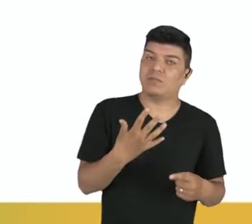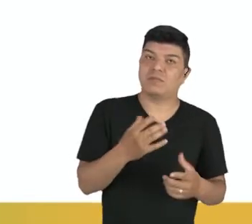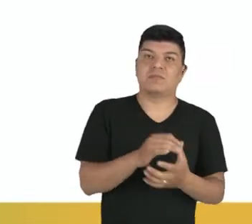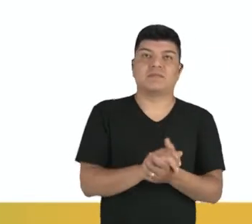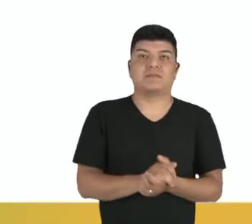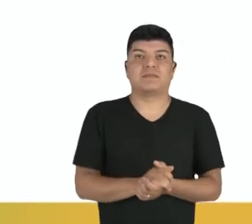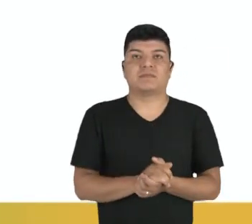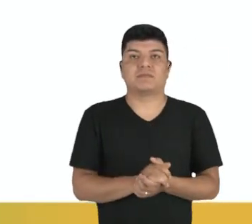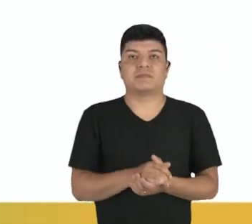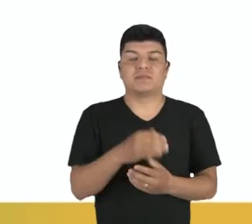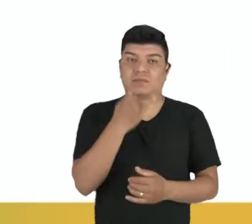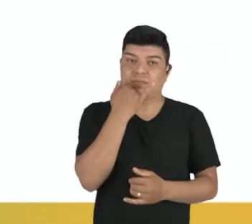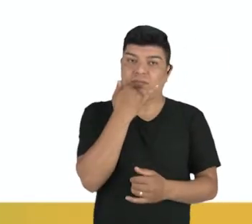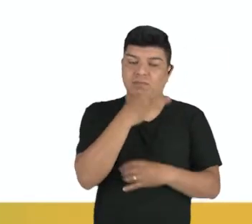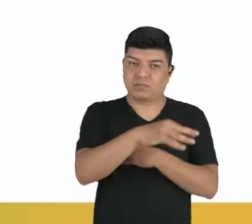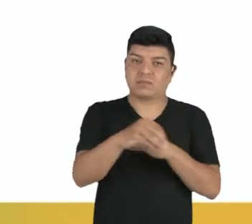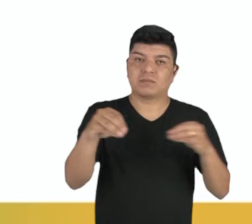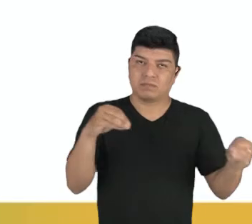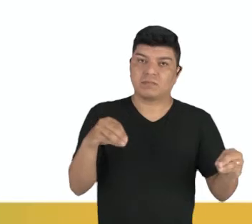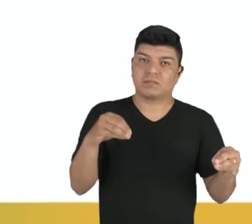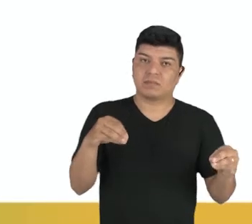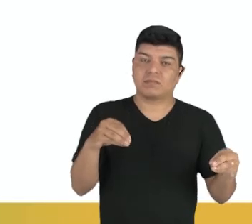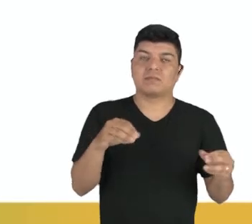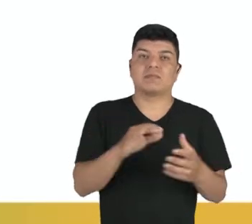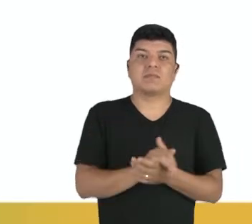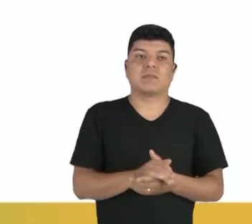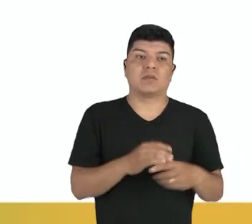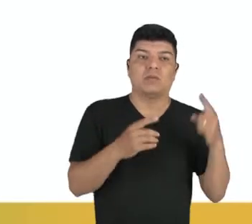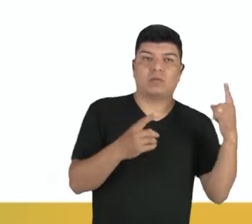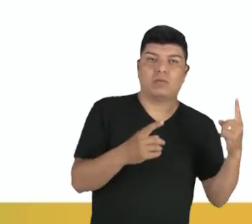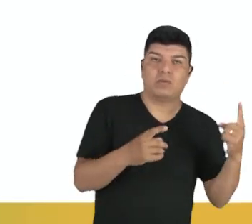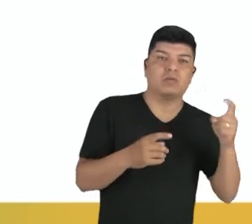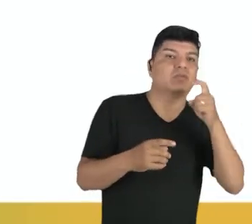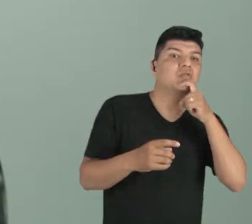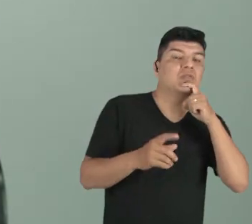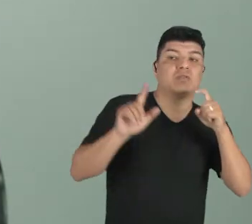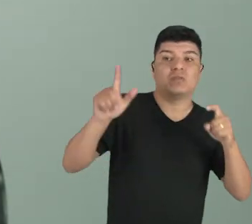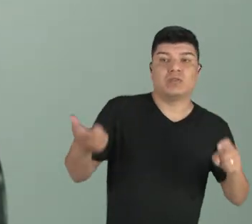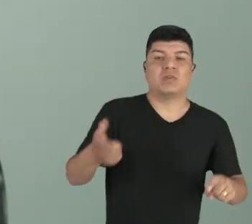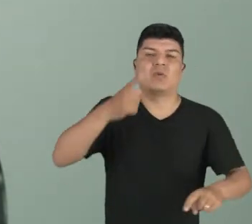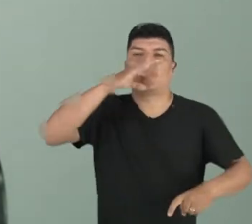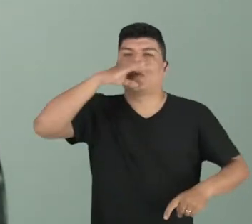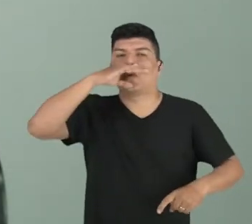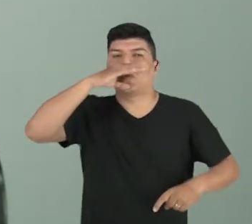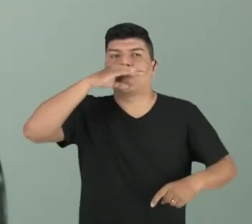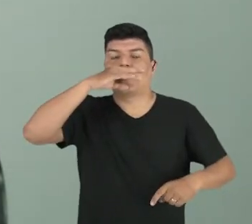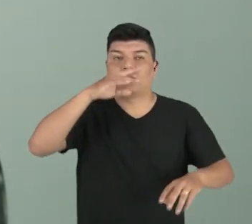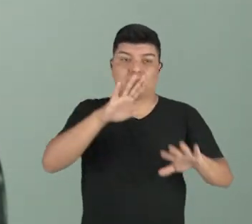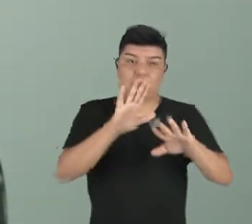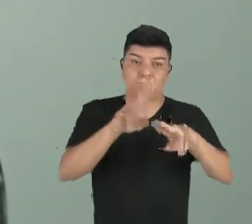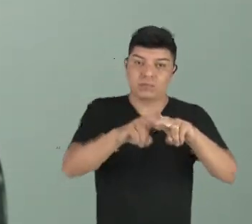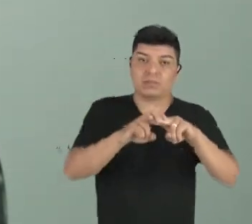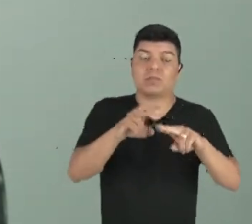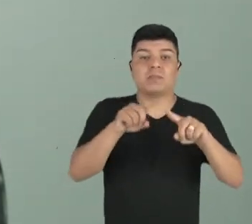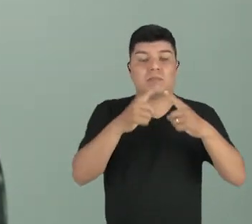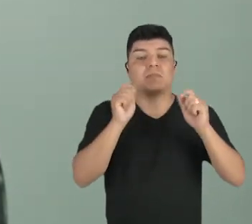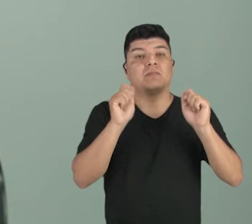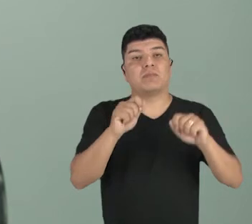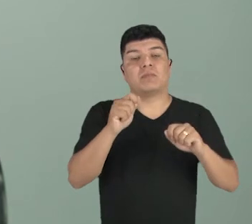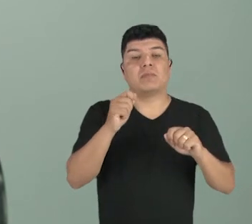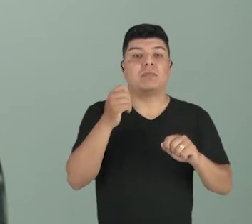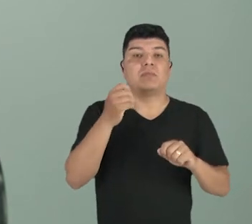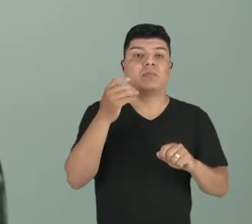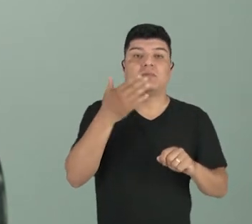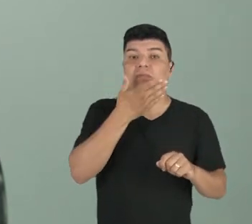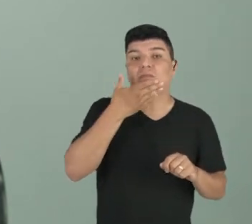resfriamento. Eu troquei, desculpa, El Niño aquecimento, Laninha resfriamento. Então pode acontecer, por exemplo, favorecimento da pesca, tá bom?